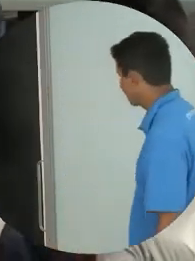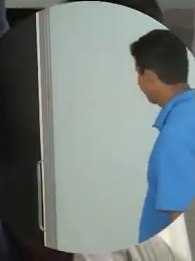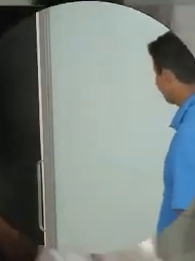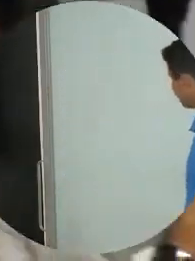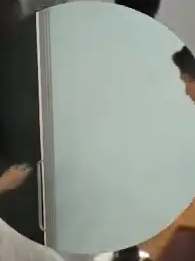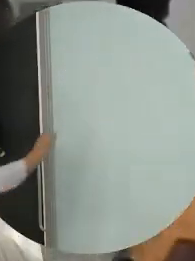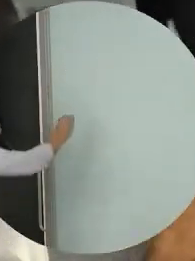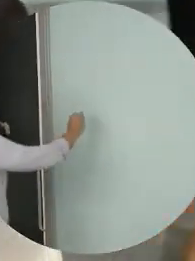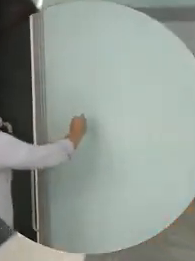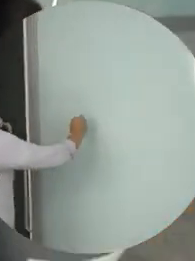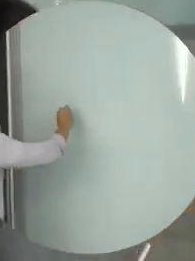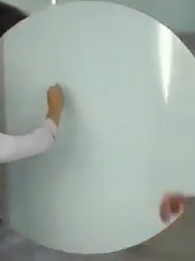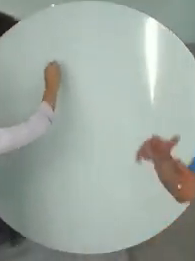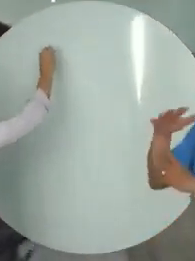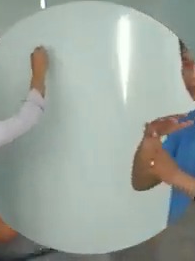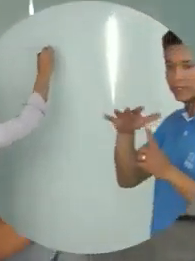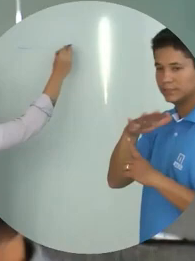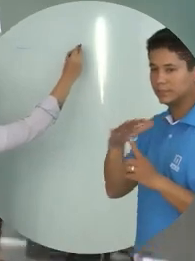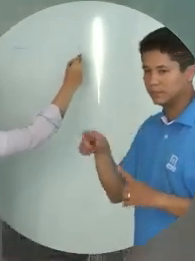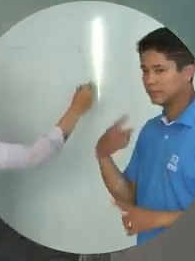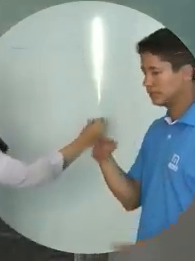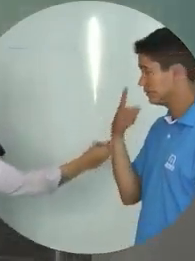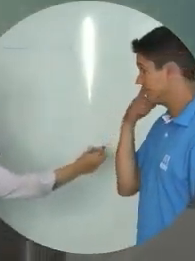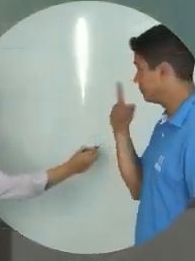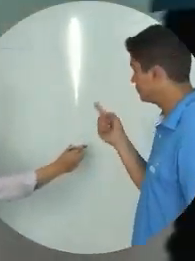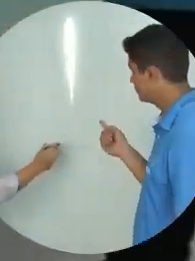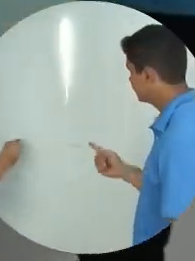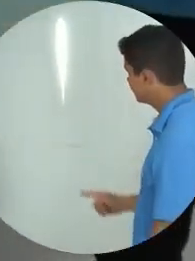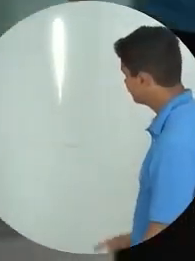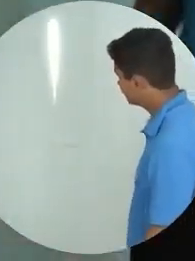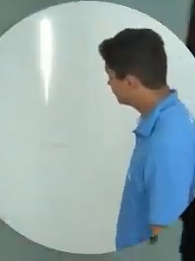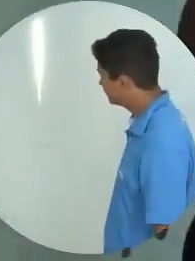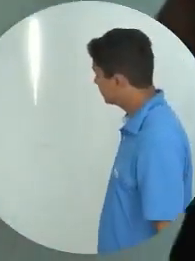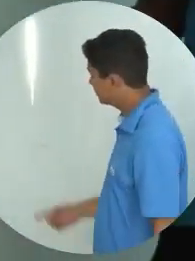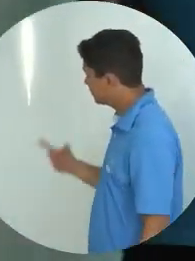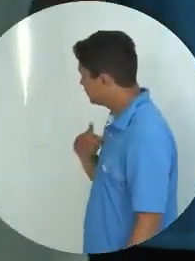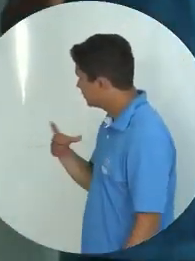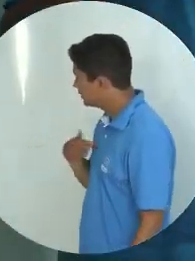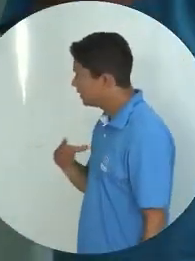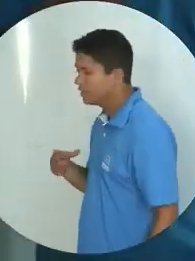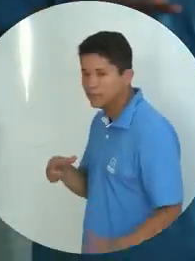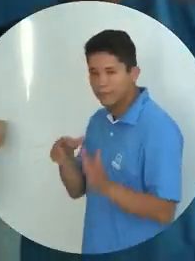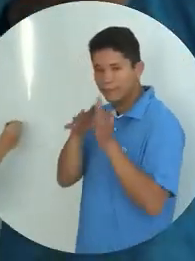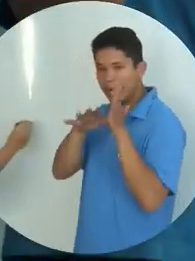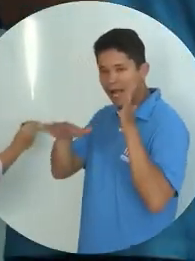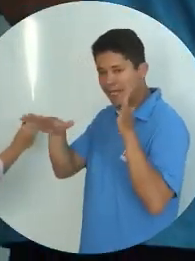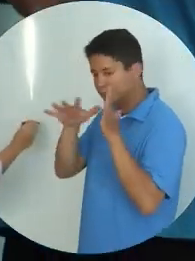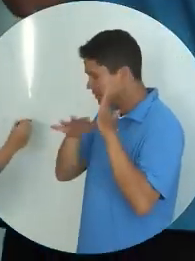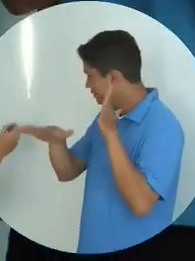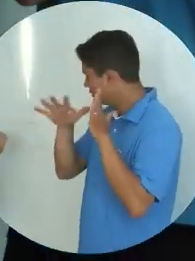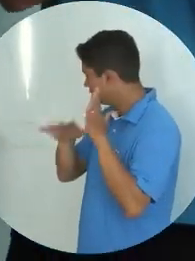Nós pegamos uma situação que nós tínhamos uma barragem